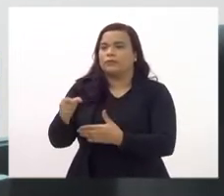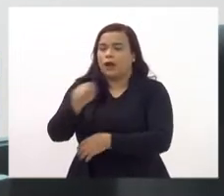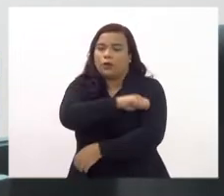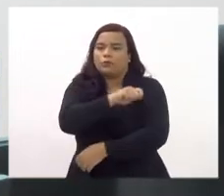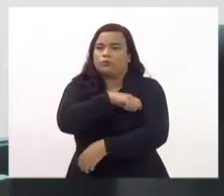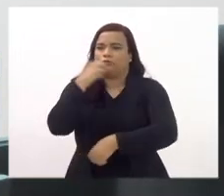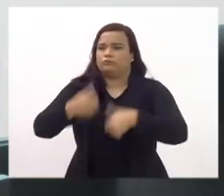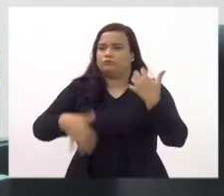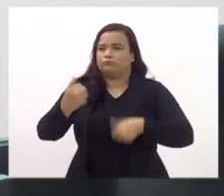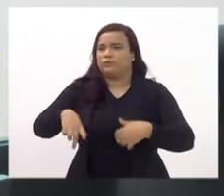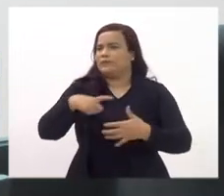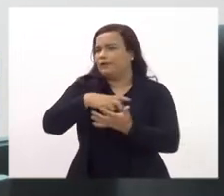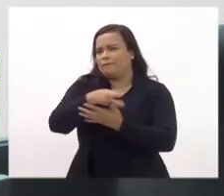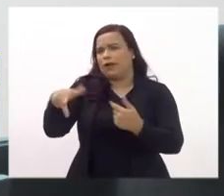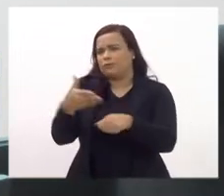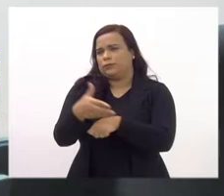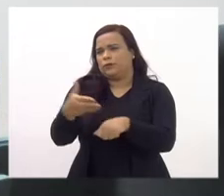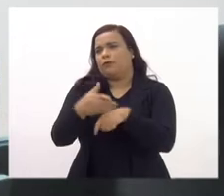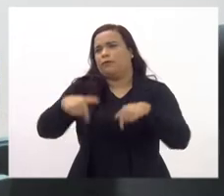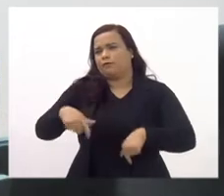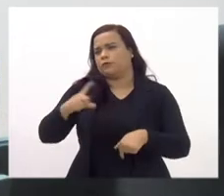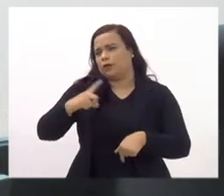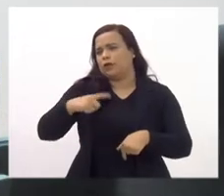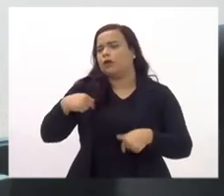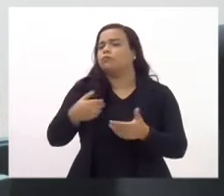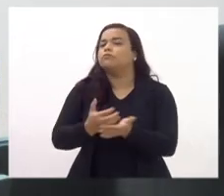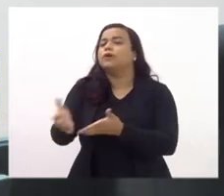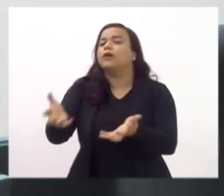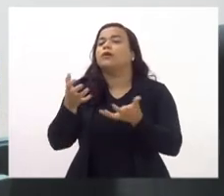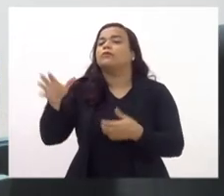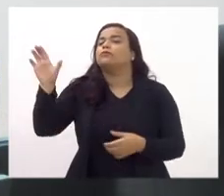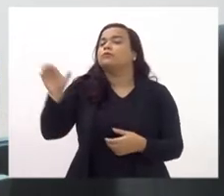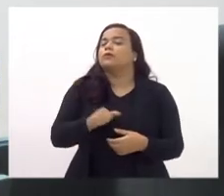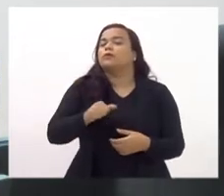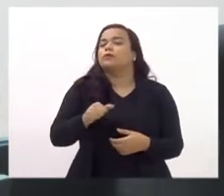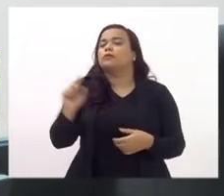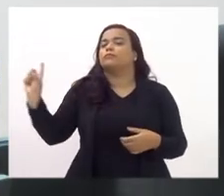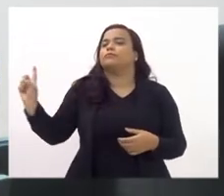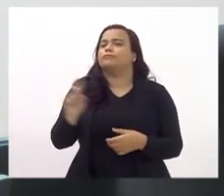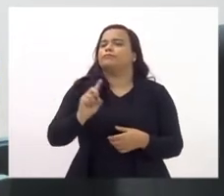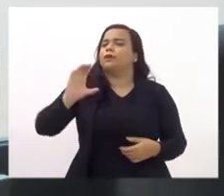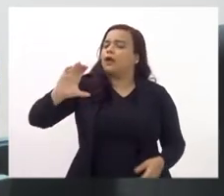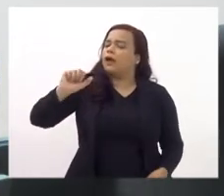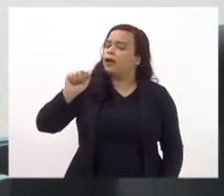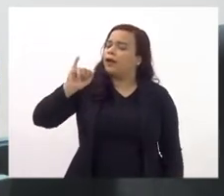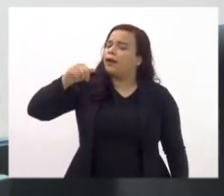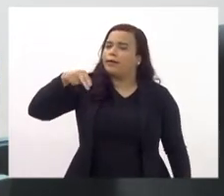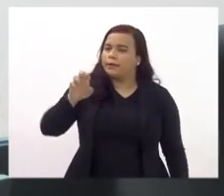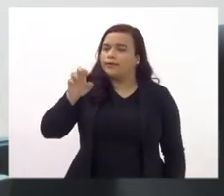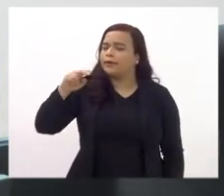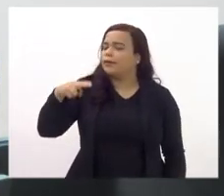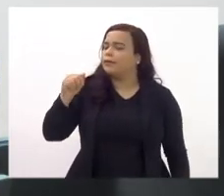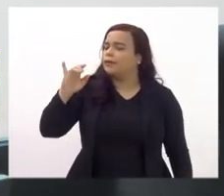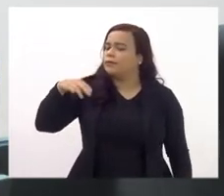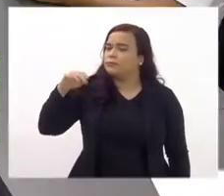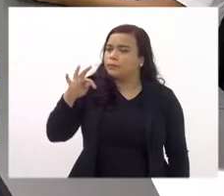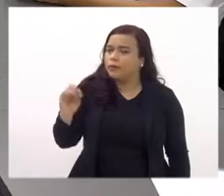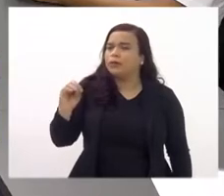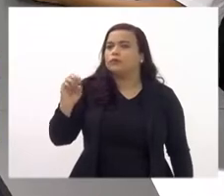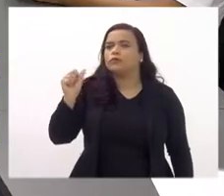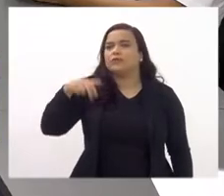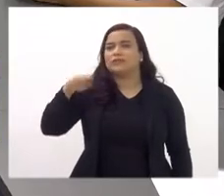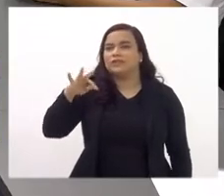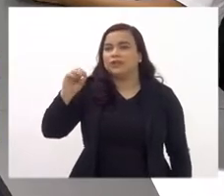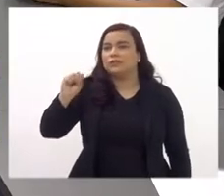hoje participando junto conosco. Então, eu quero começar chamando o Kaique Nascimento Santos, diretor executivo do